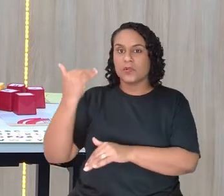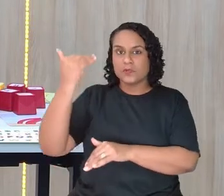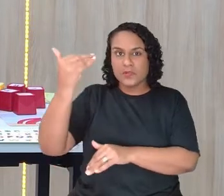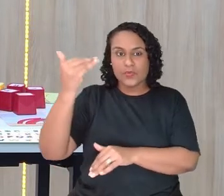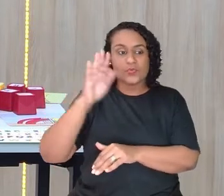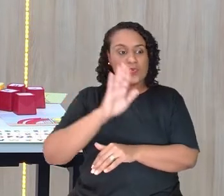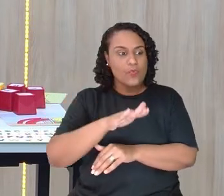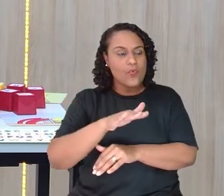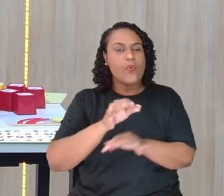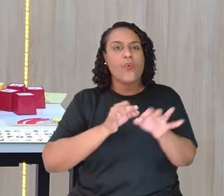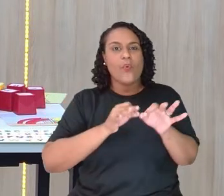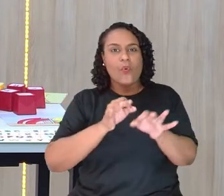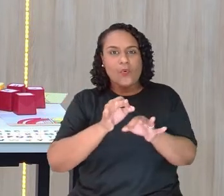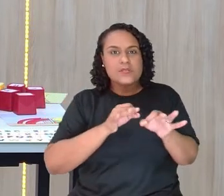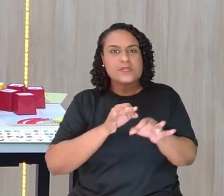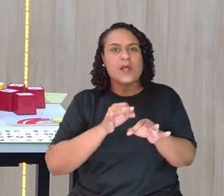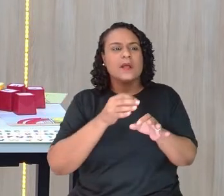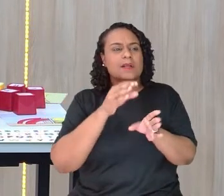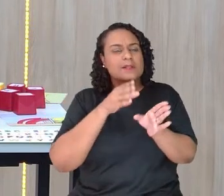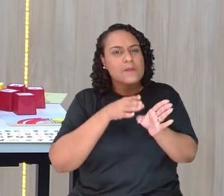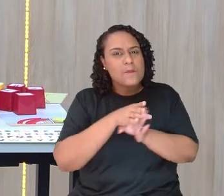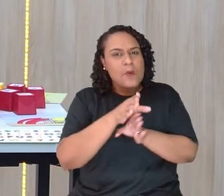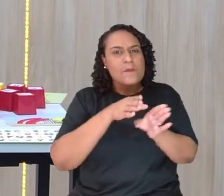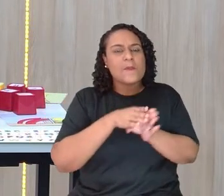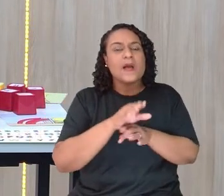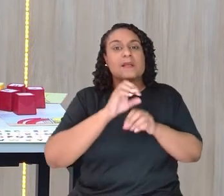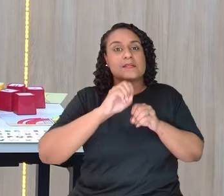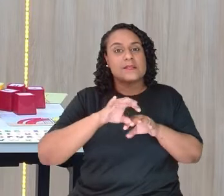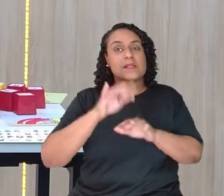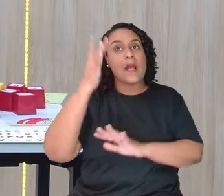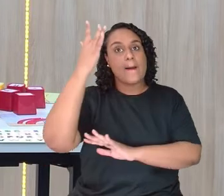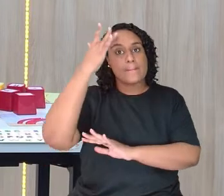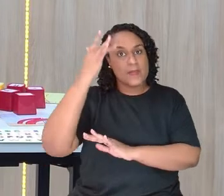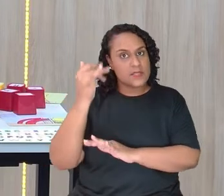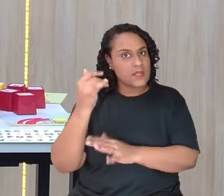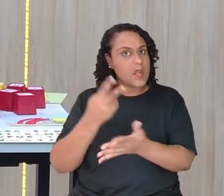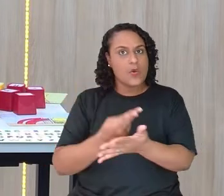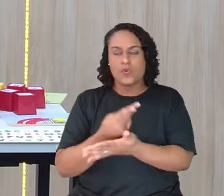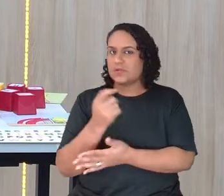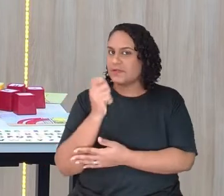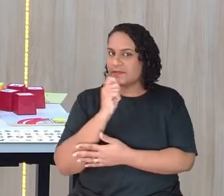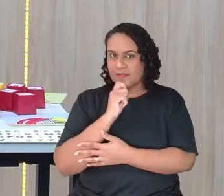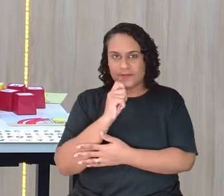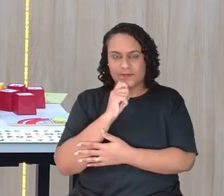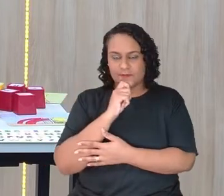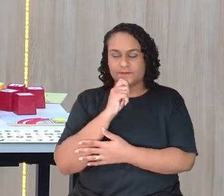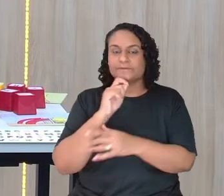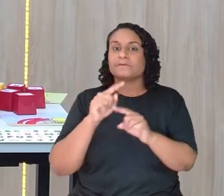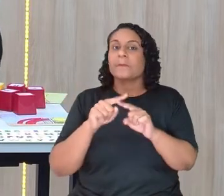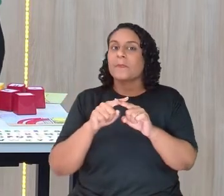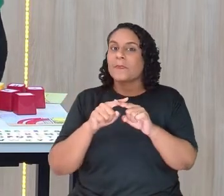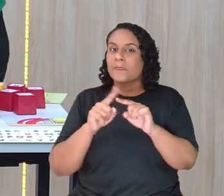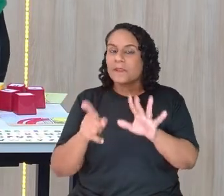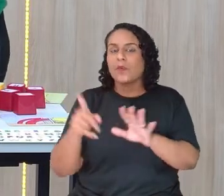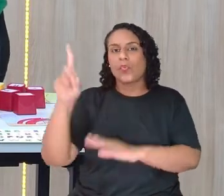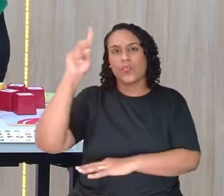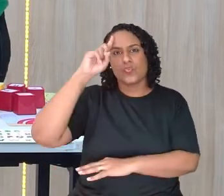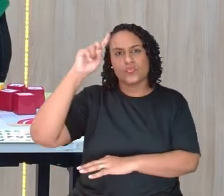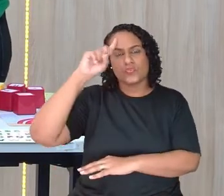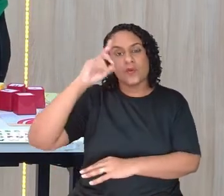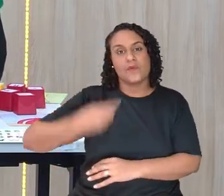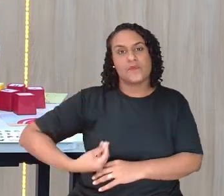e organizando as ideias e explicando que o amanhã ainda vai chegar, mas ela, com a sua rotina, com a